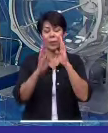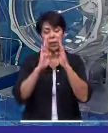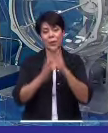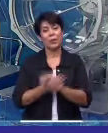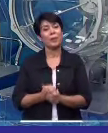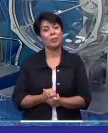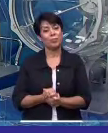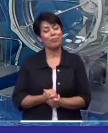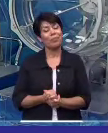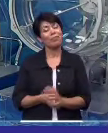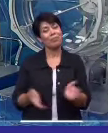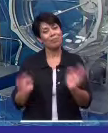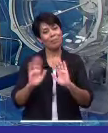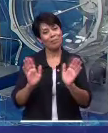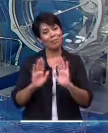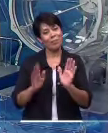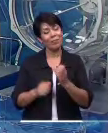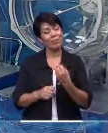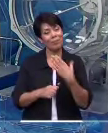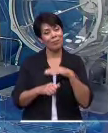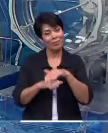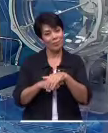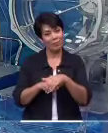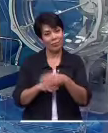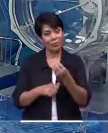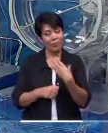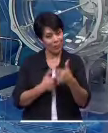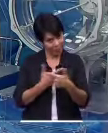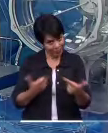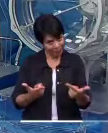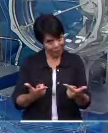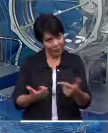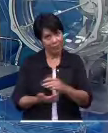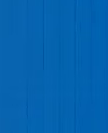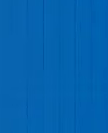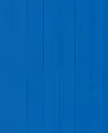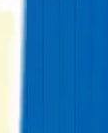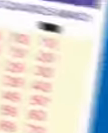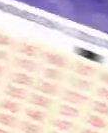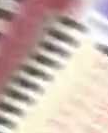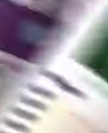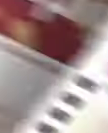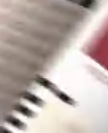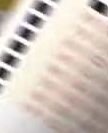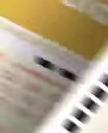pelo Facebook. Eu vou ficando por aqui. Uma boa noite e boa sorte! Música.